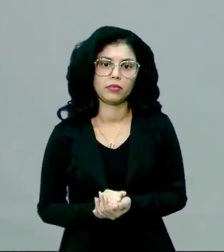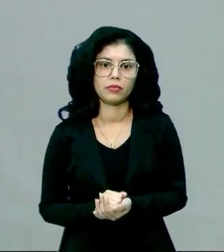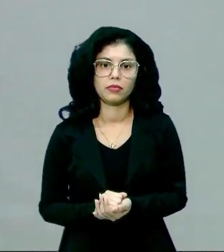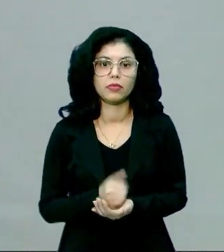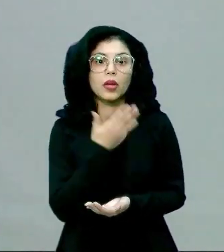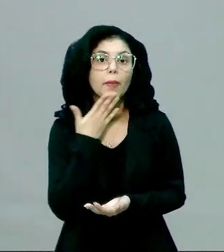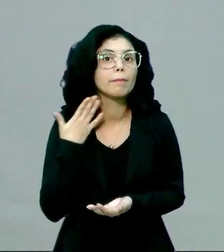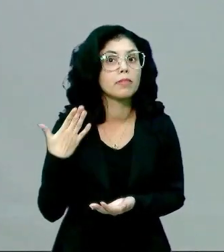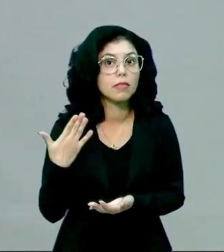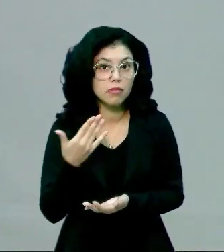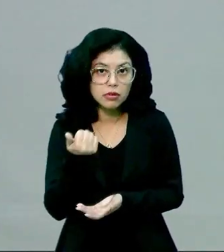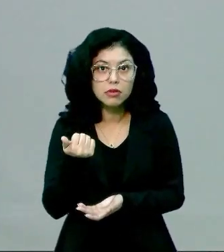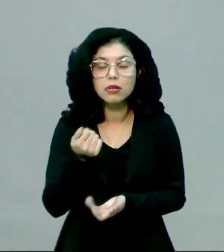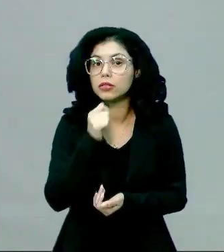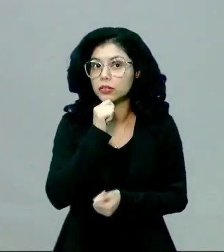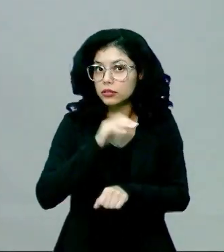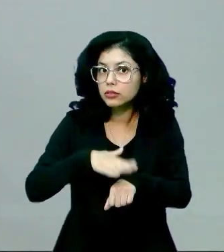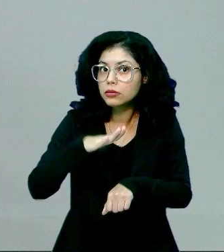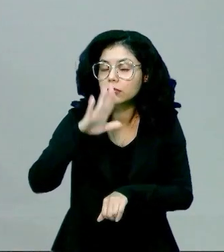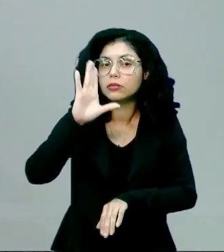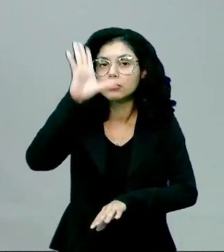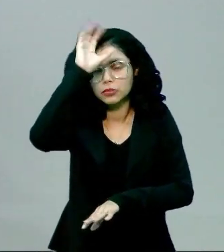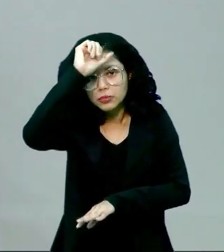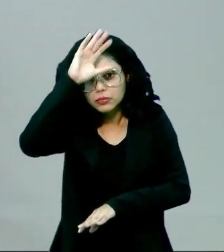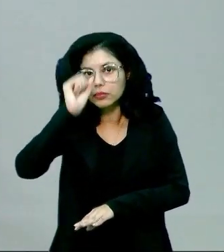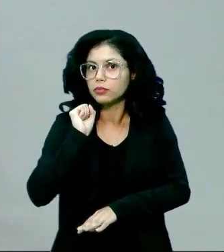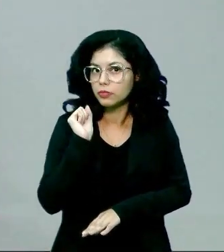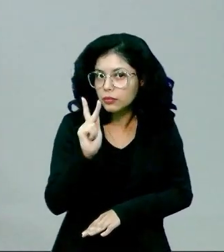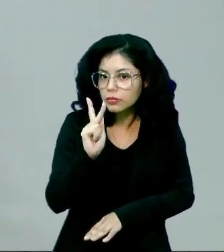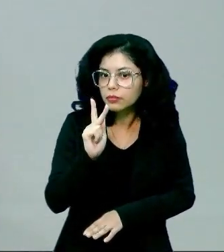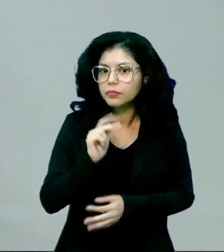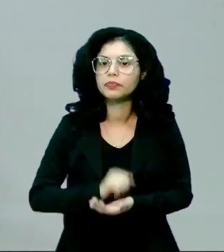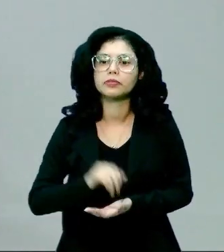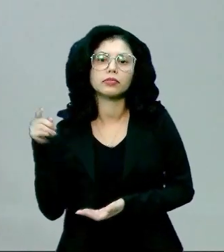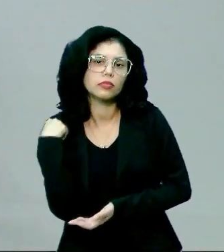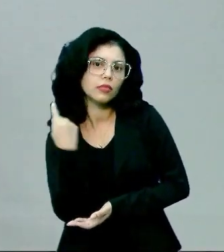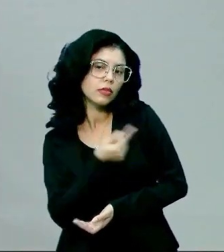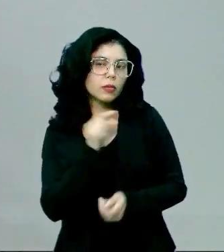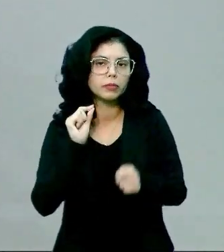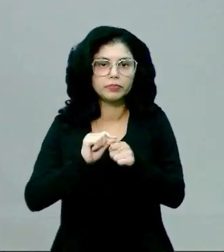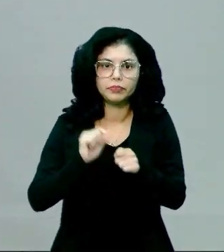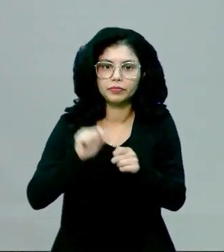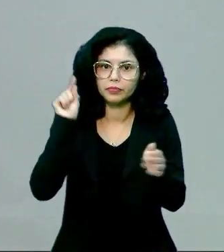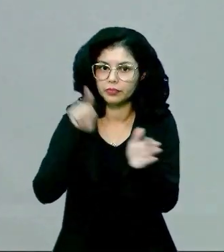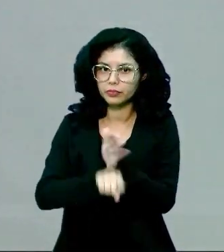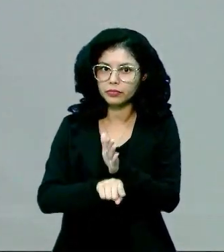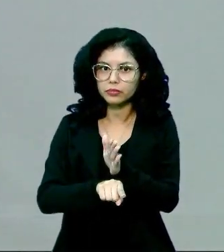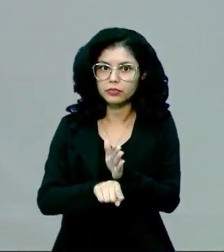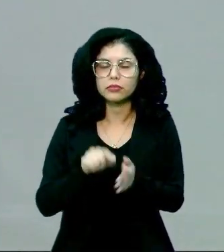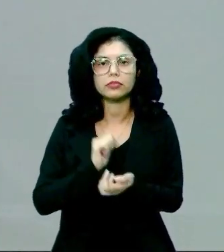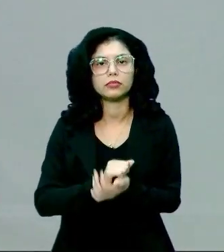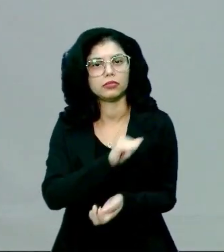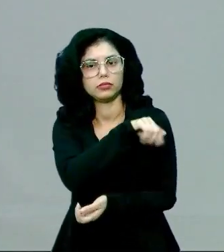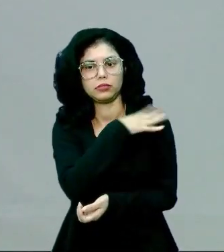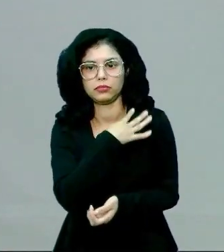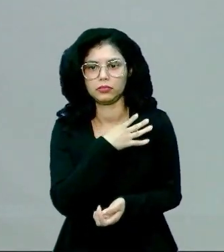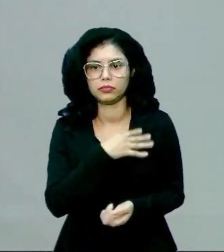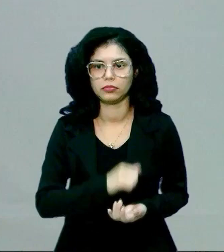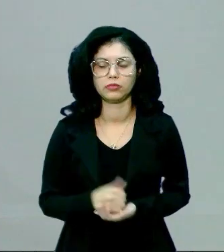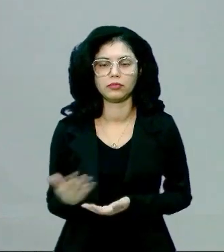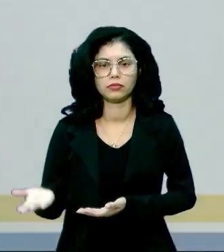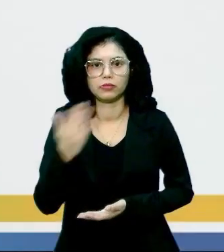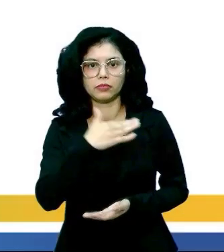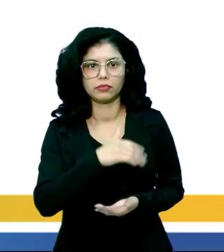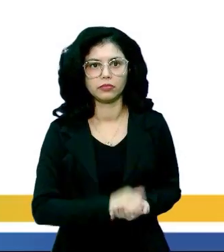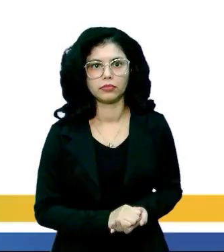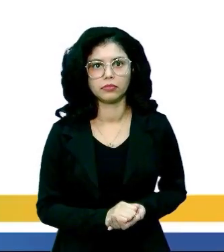para melhorar mais o conhecimento, tudo bem? Então hoje nós vamos fazer questões em nível médio, tá? Então vamos